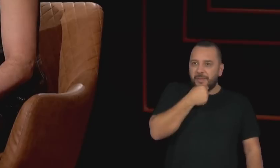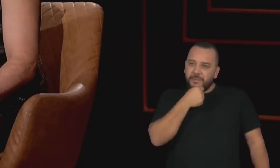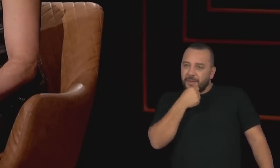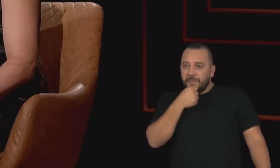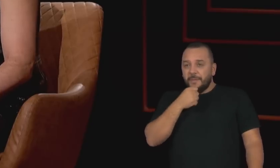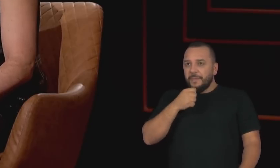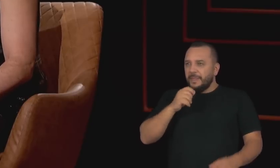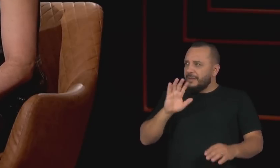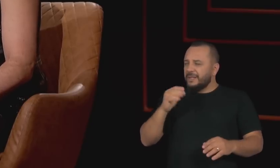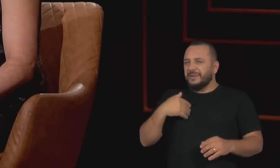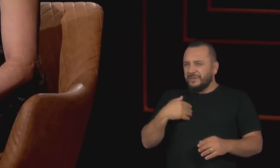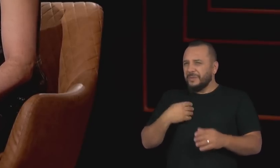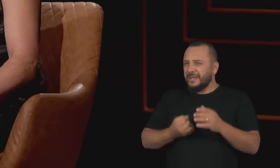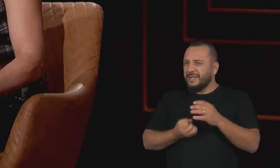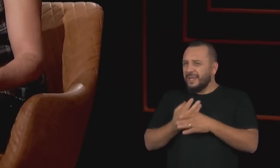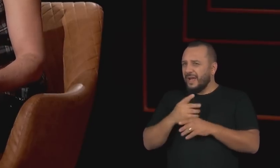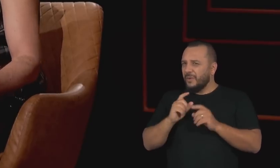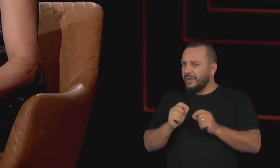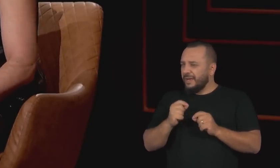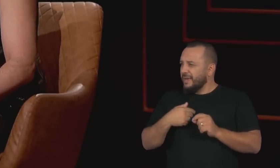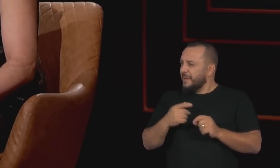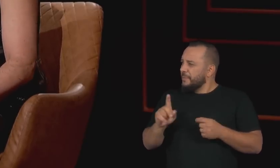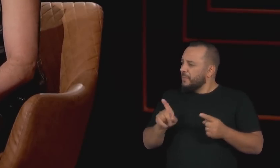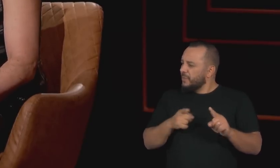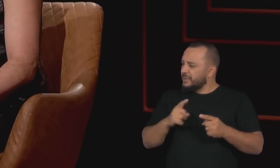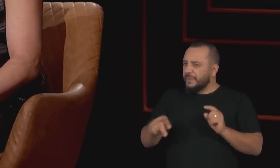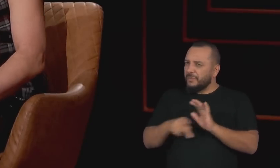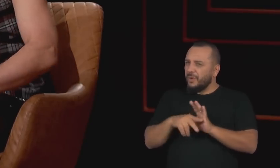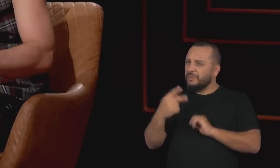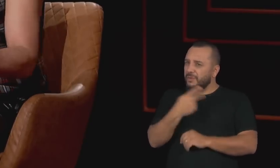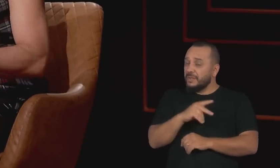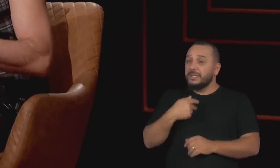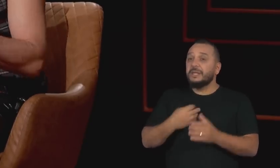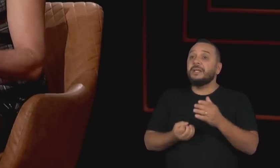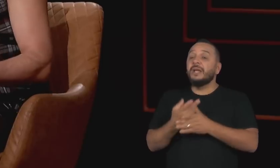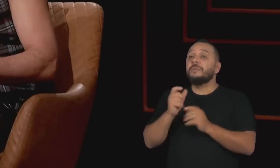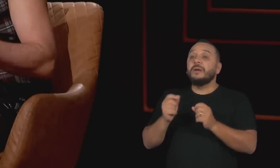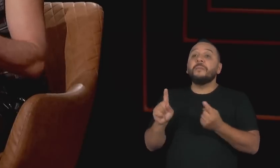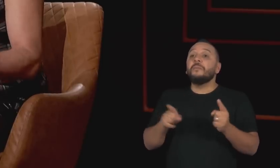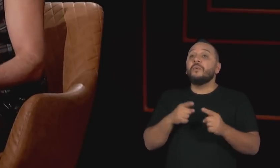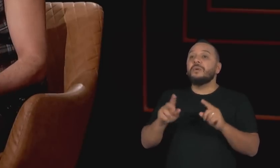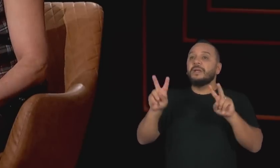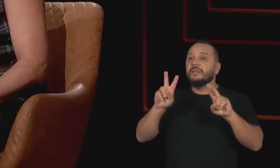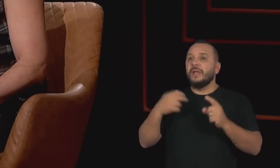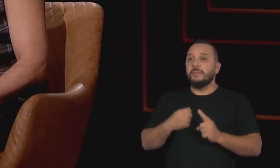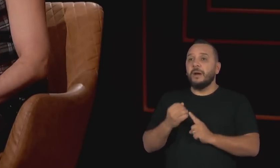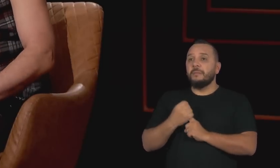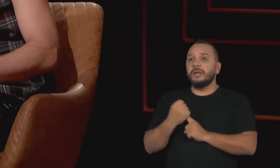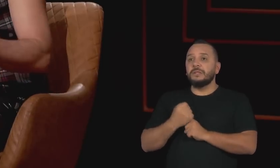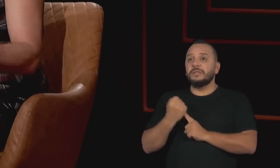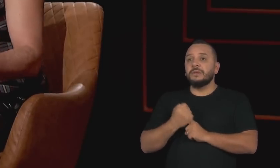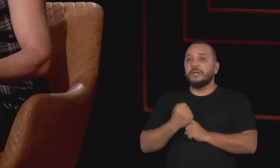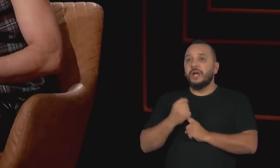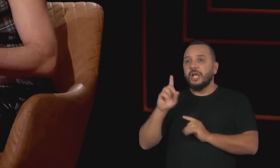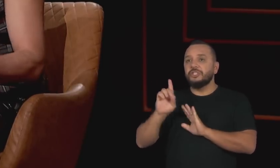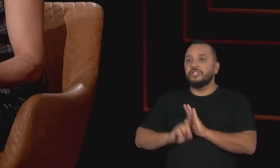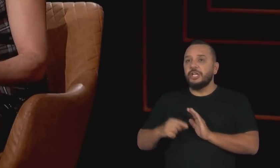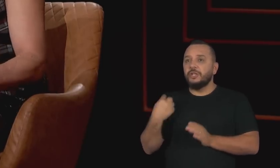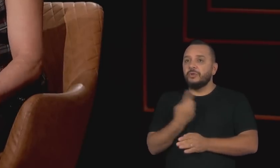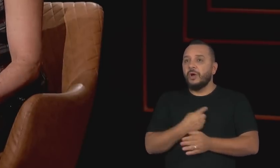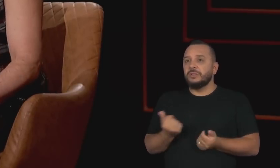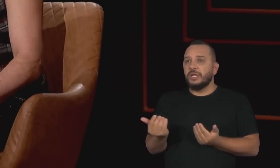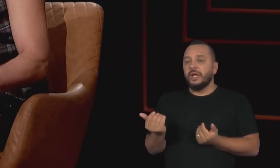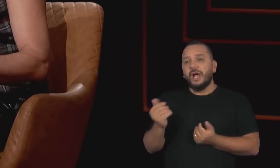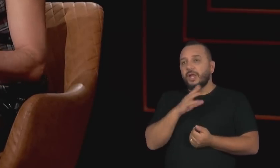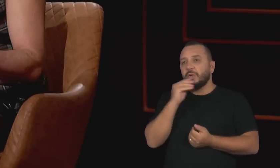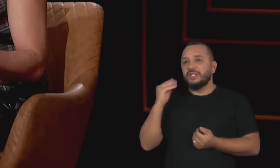falou de masturbação, mão direita, coisa de adolescente mesmo. O coisa, querem me obrigar a ser do jeito que eles são, cheios de certezas e vivendo